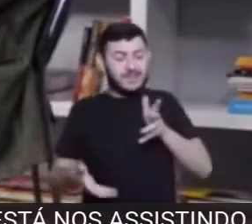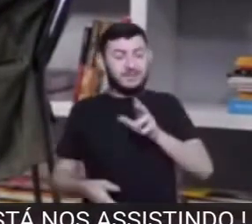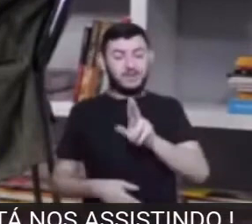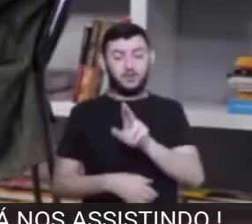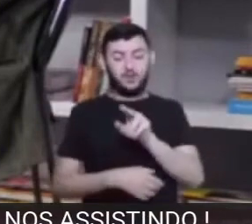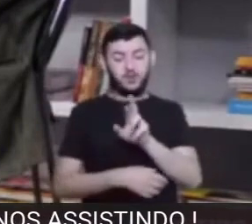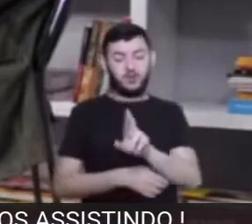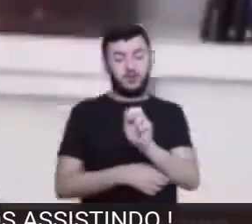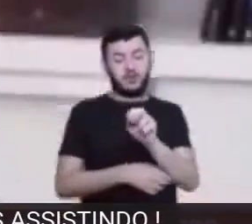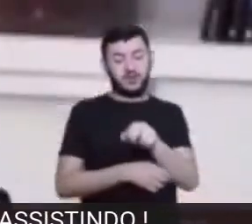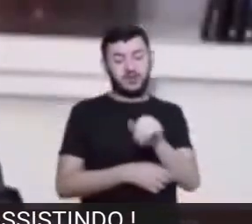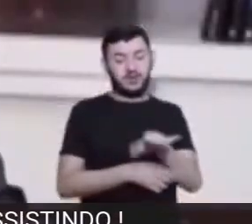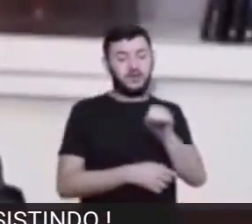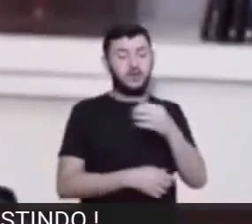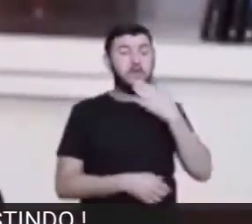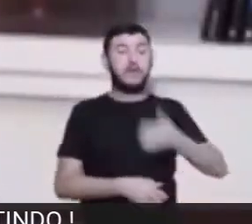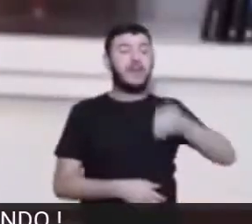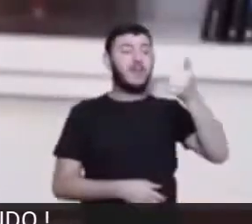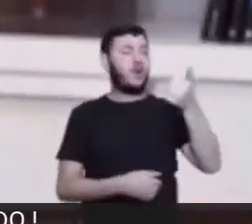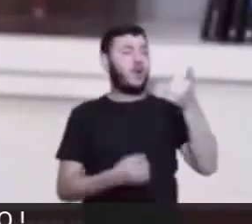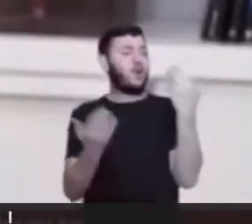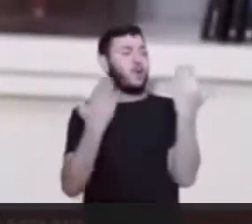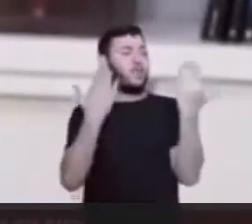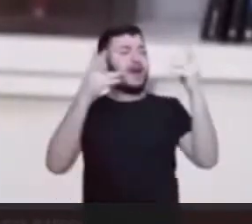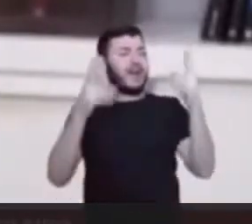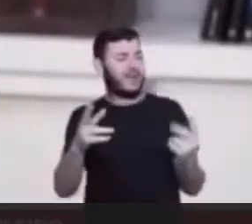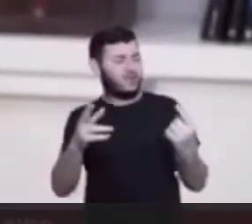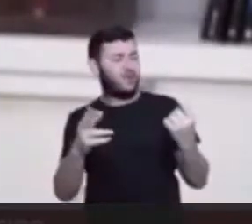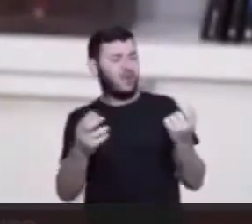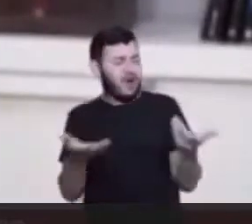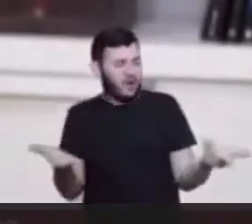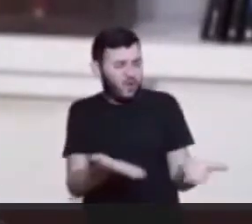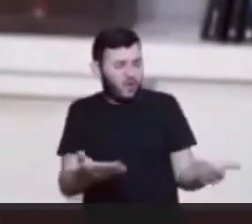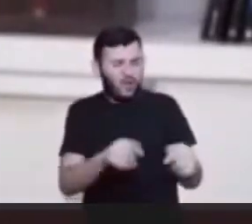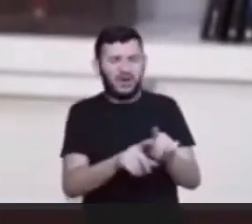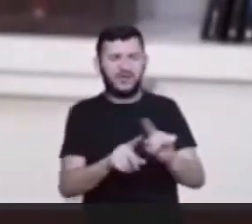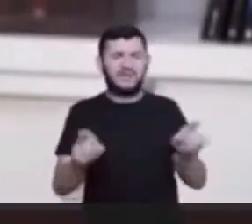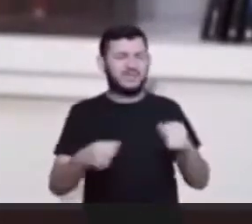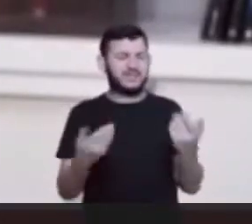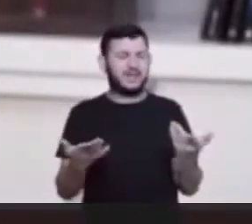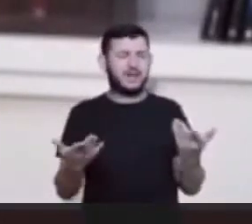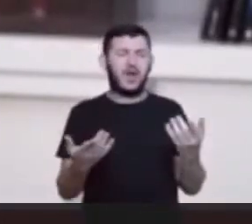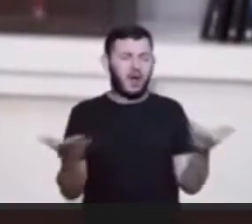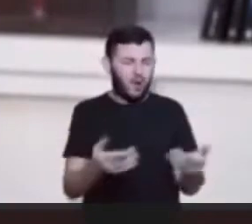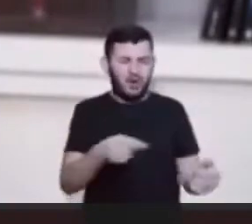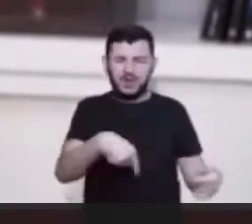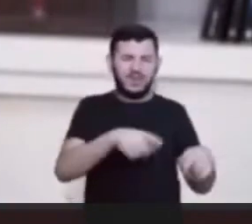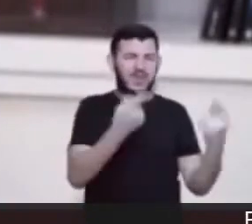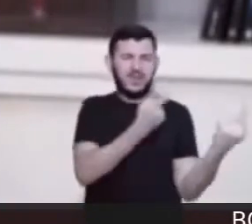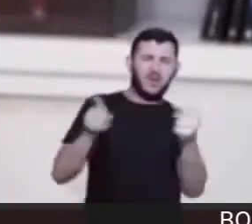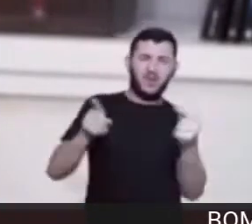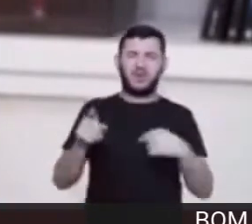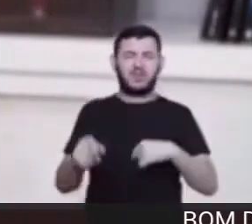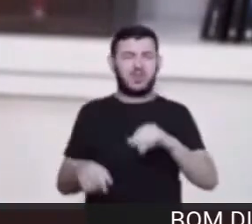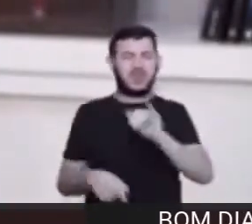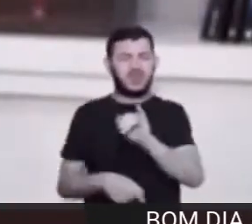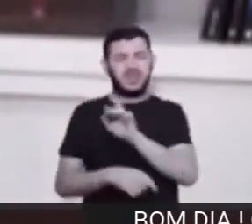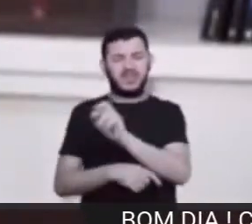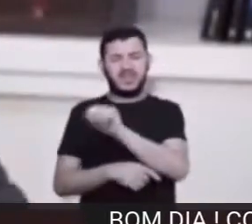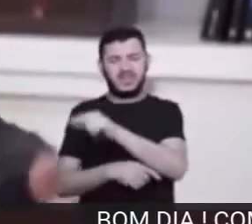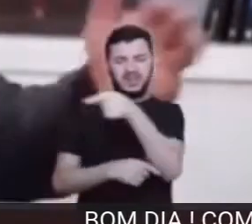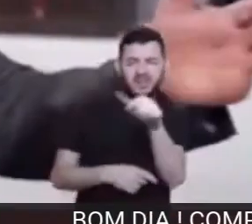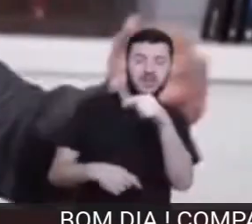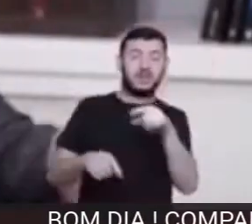desmanchou, já não vale mais nada e estão aumentando as sanções contra o Irã. E nós fomos lá, em dois dias fizemos o acordo.